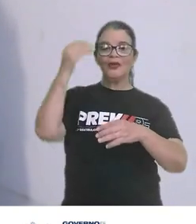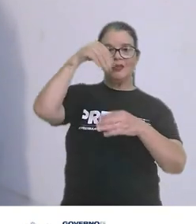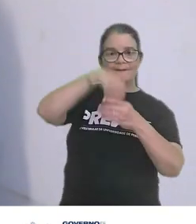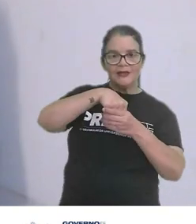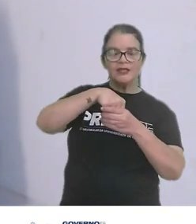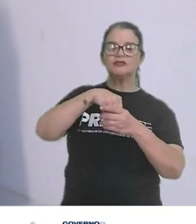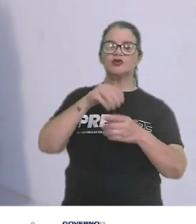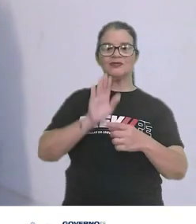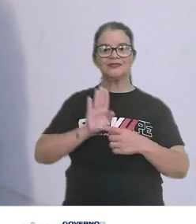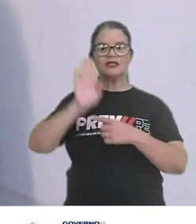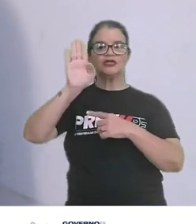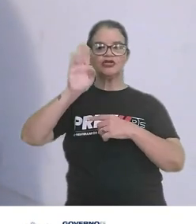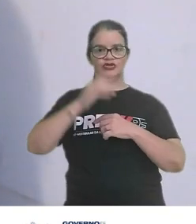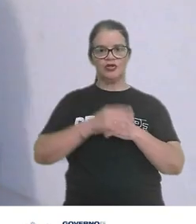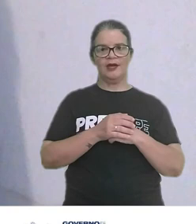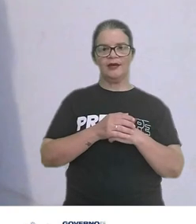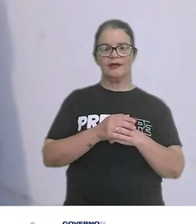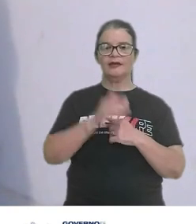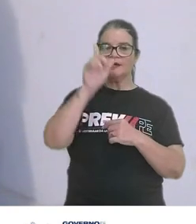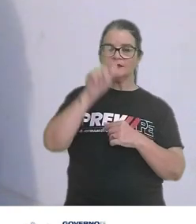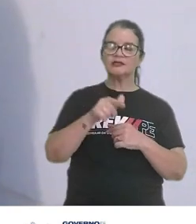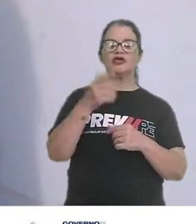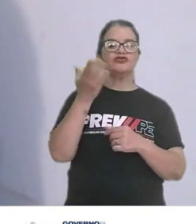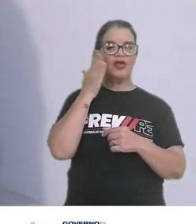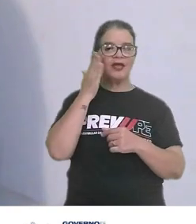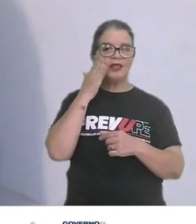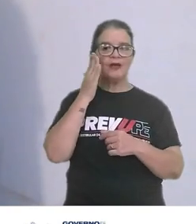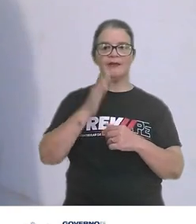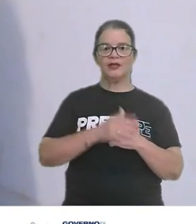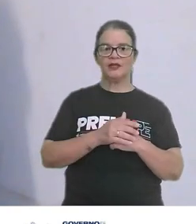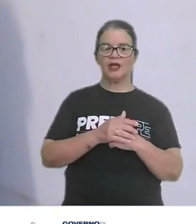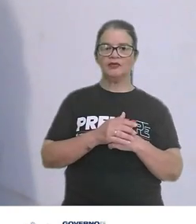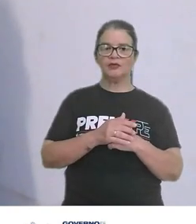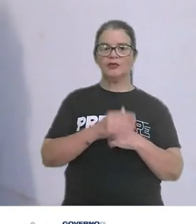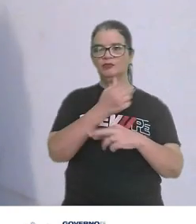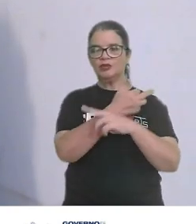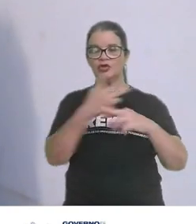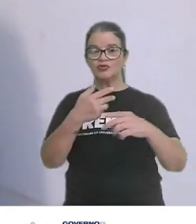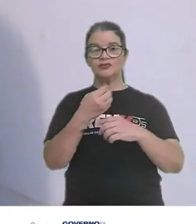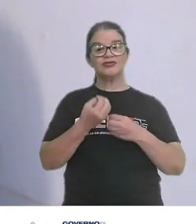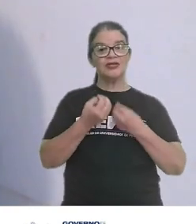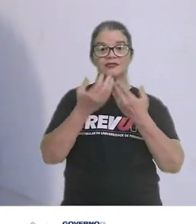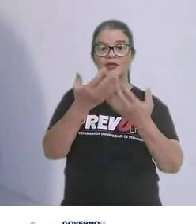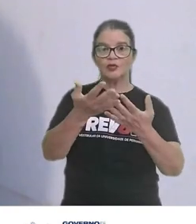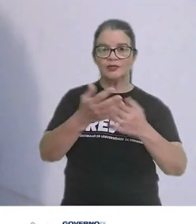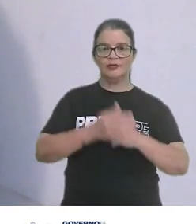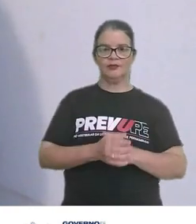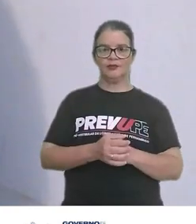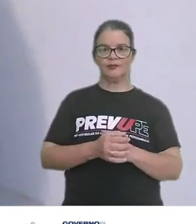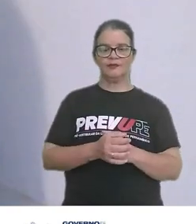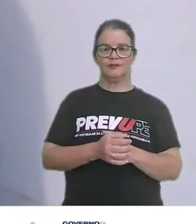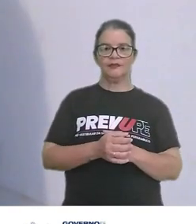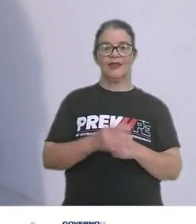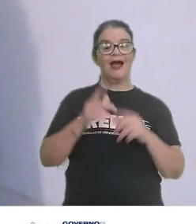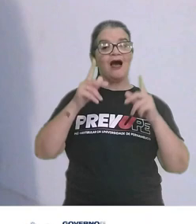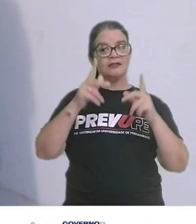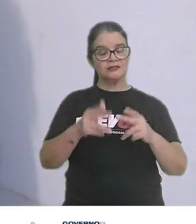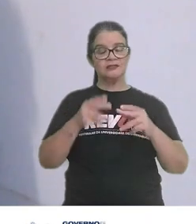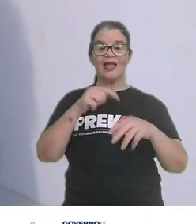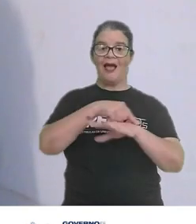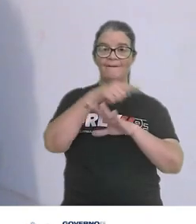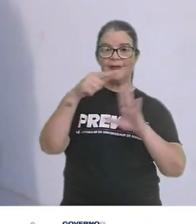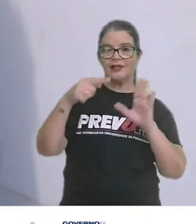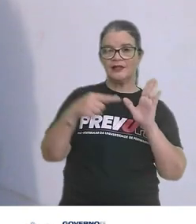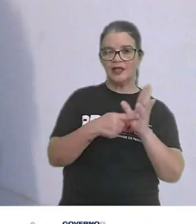implícito nela se destaque e seja interpretado no que está sendo dito. Assim,